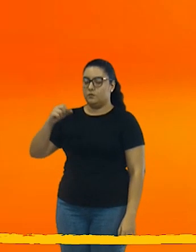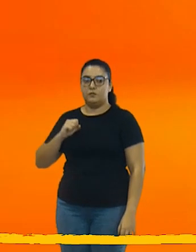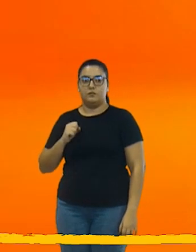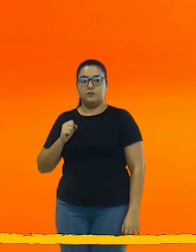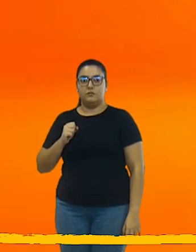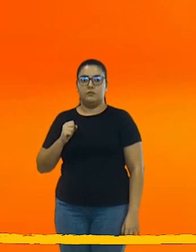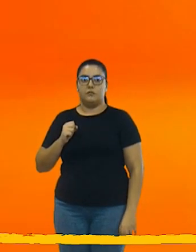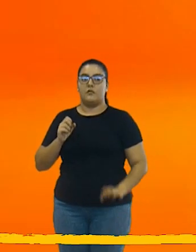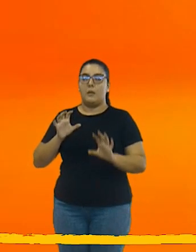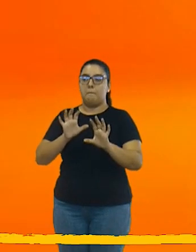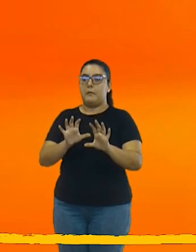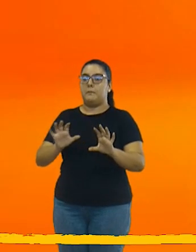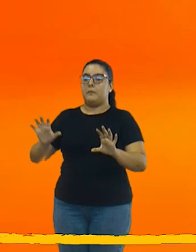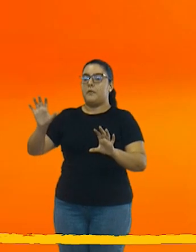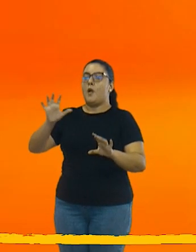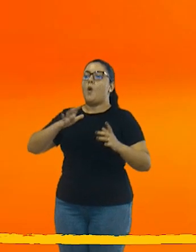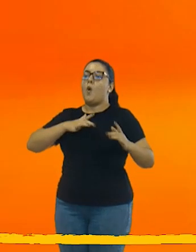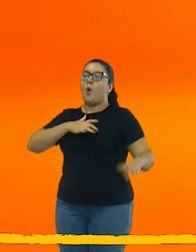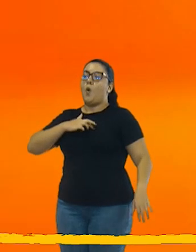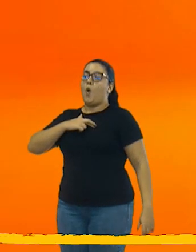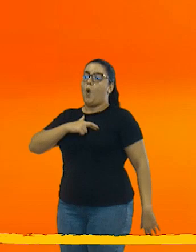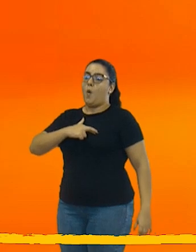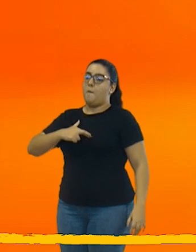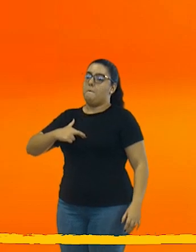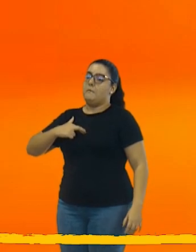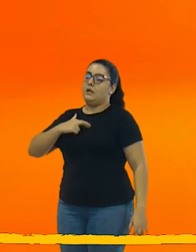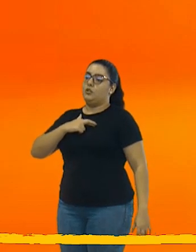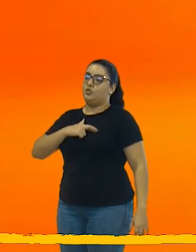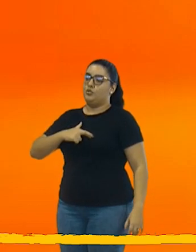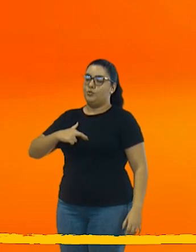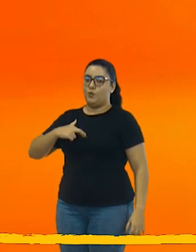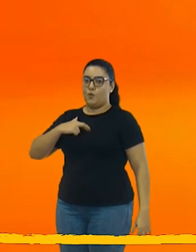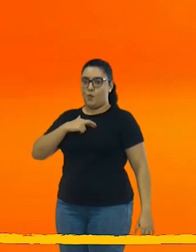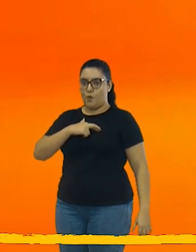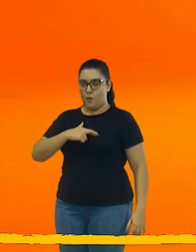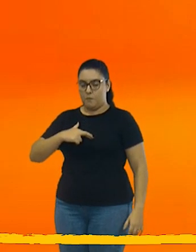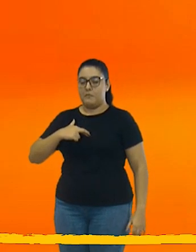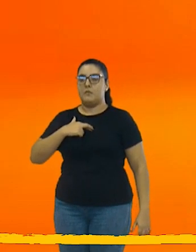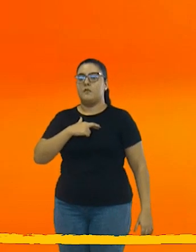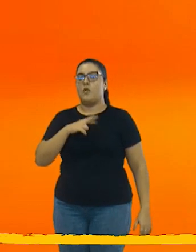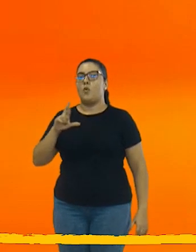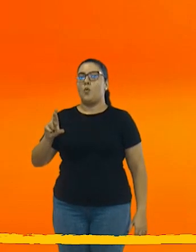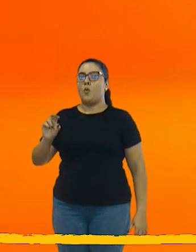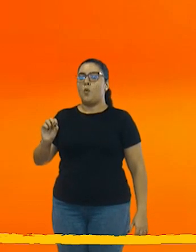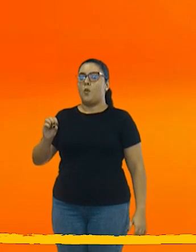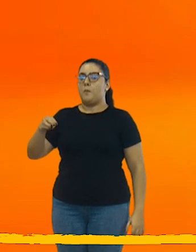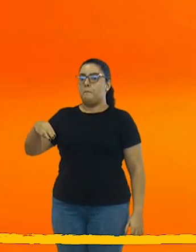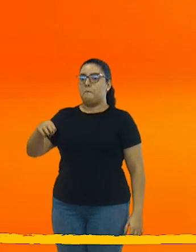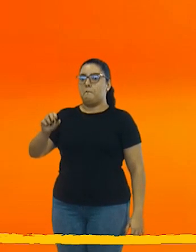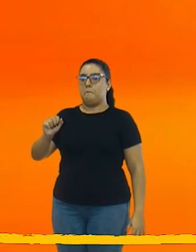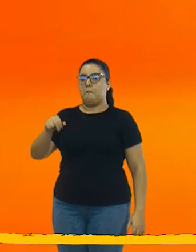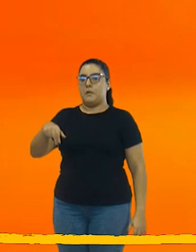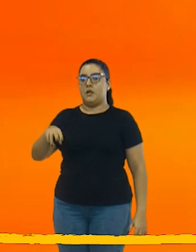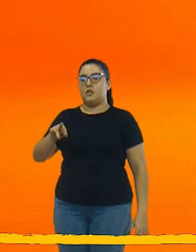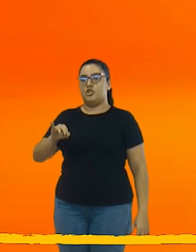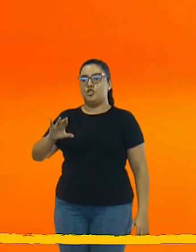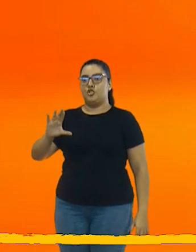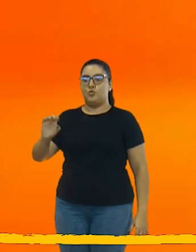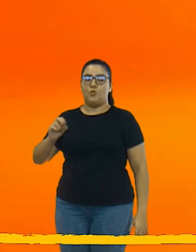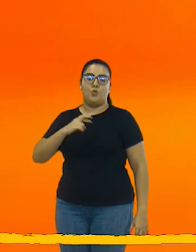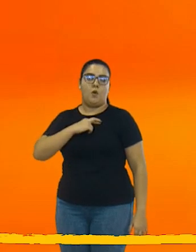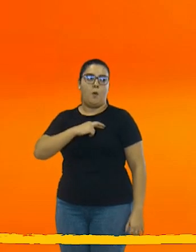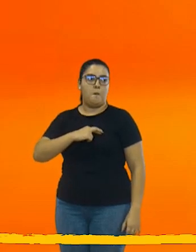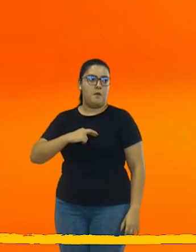o regionalismo romântico. O número 1, o regionalismo romântico. Professor, me dê